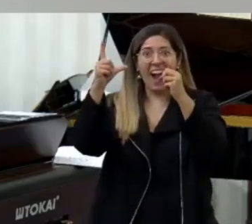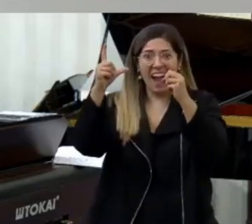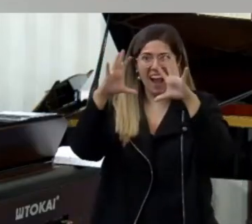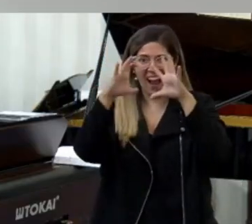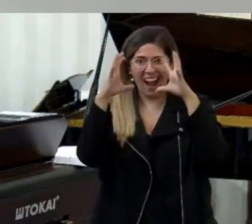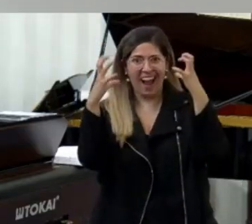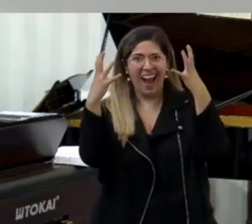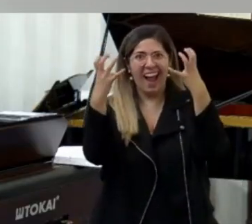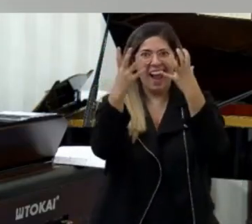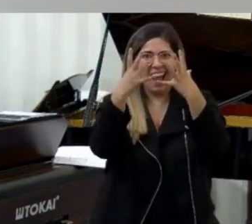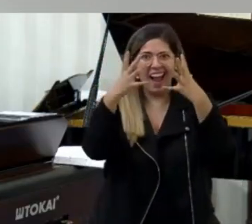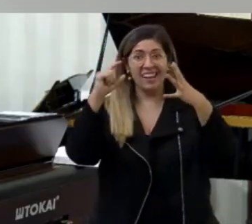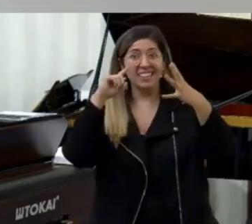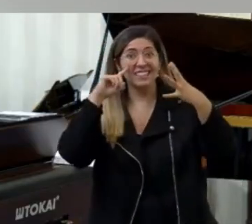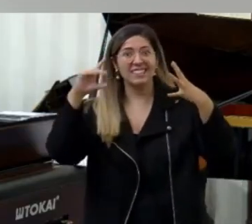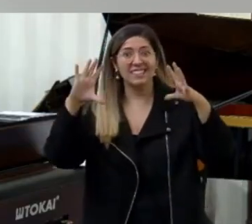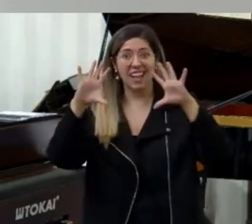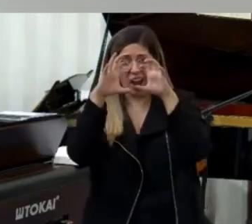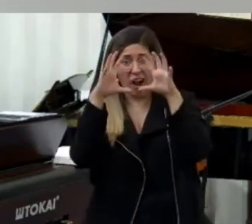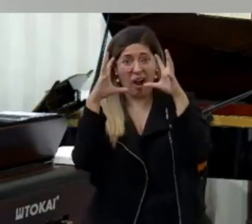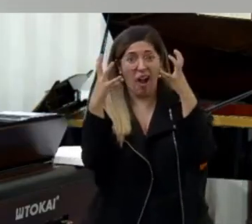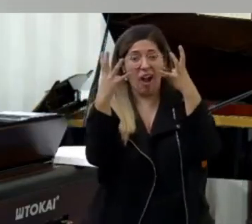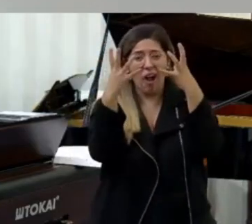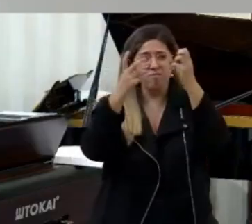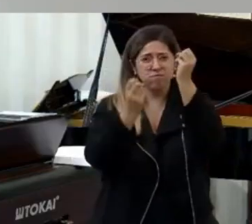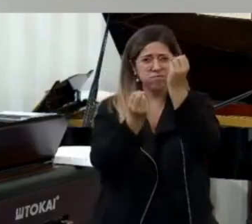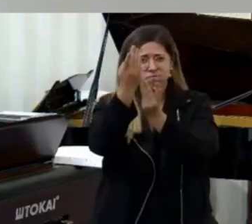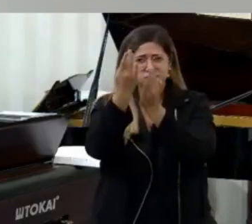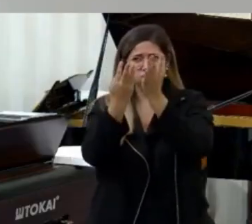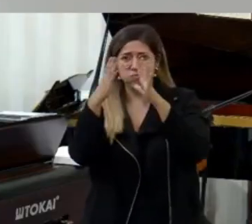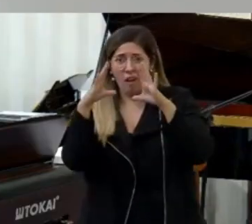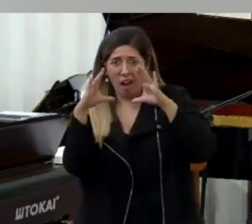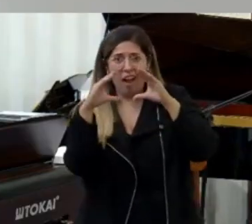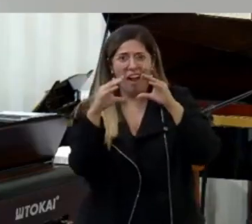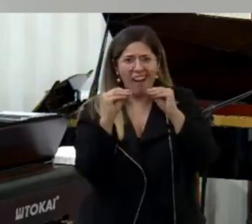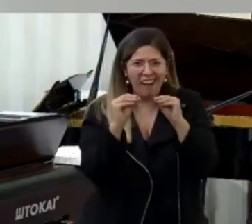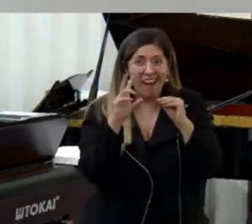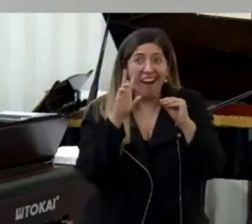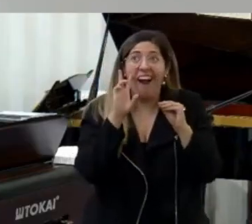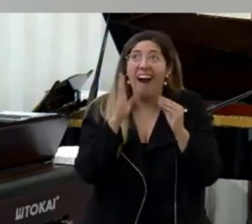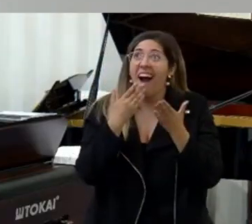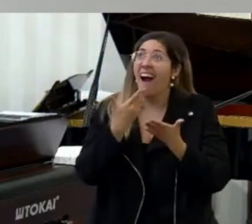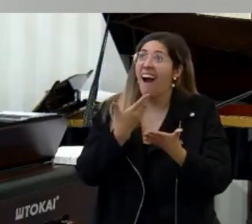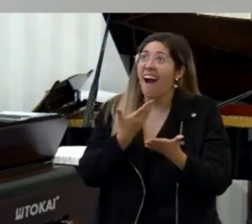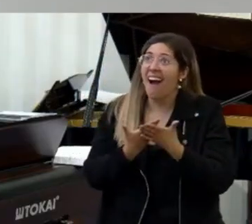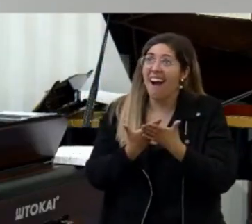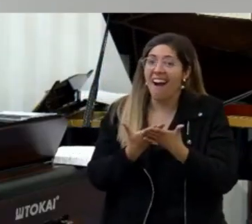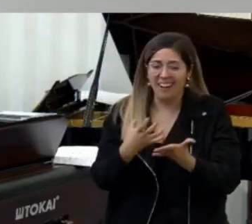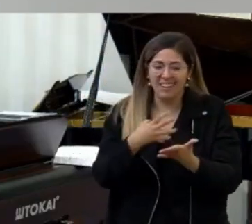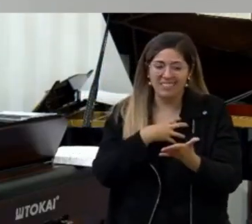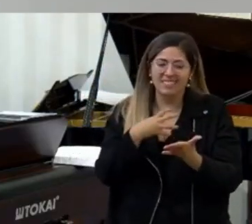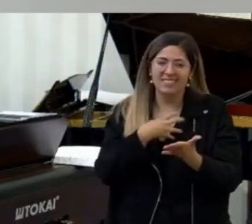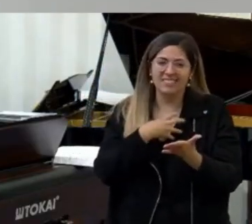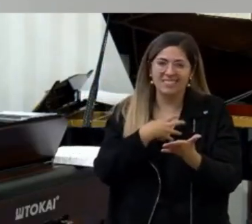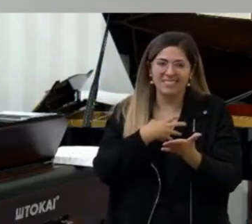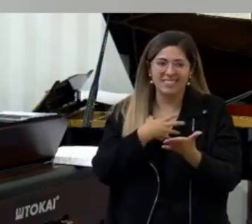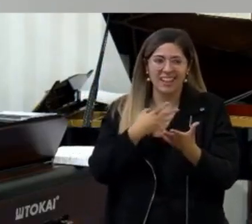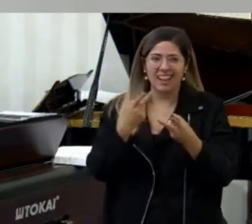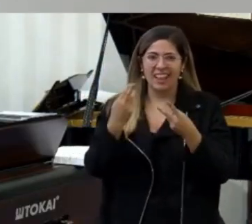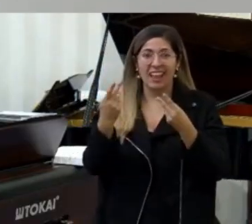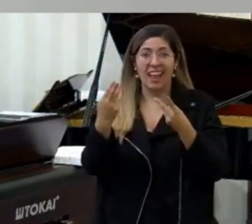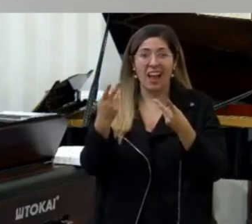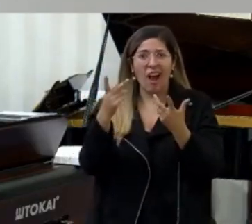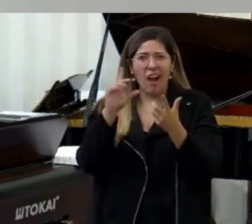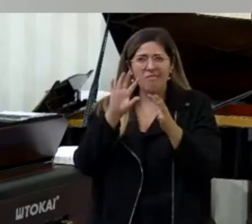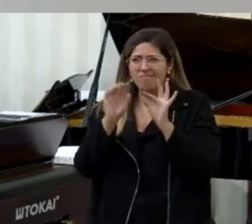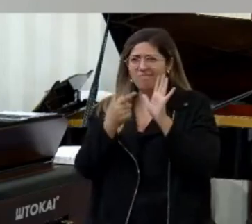e por uma coluna de glória, eu tenho uma ideia de localização na minha cabeça, que